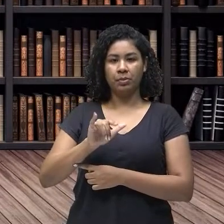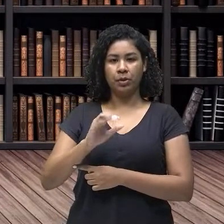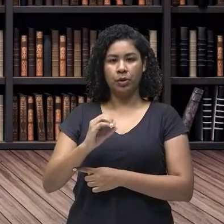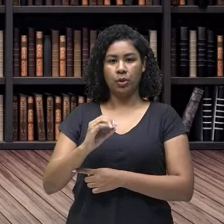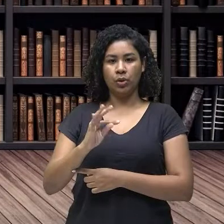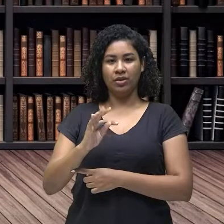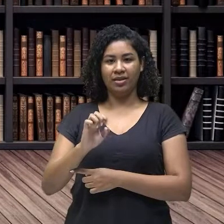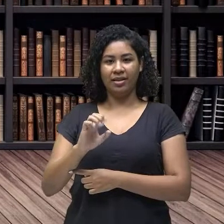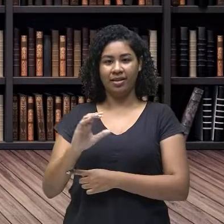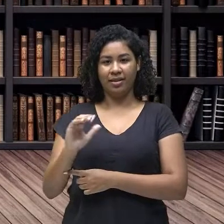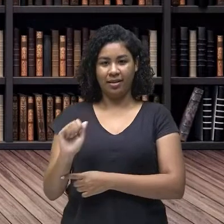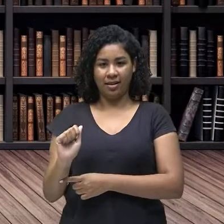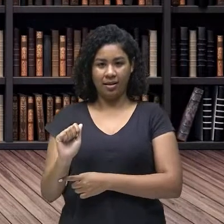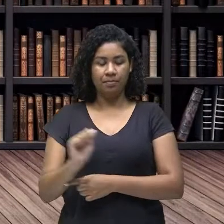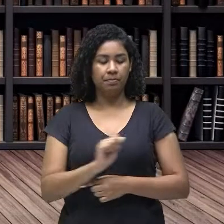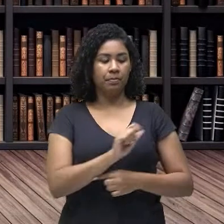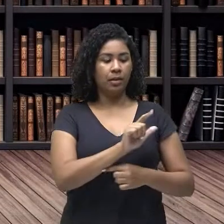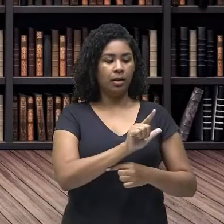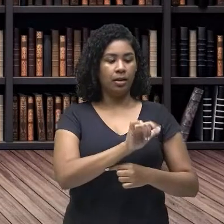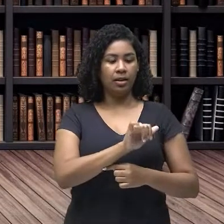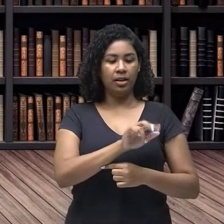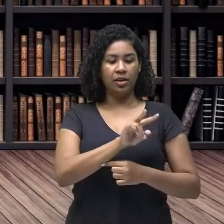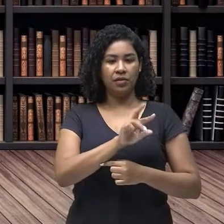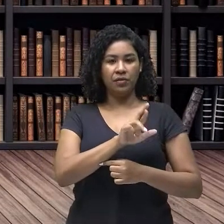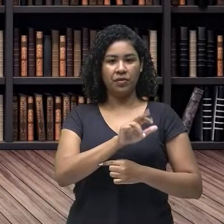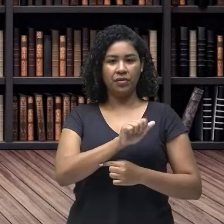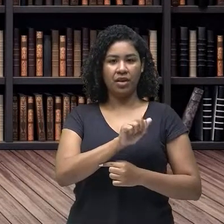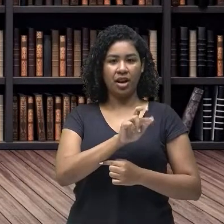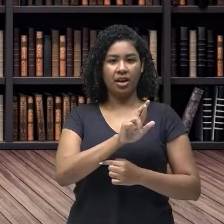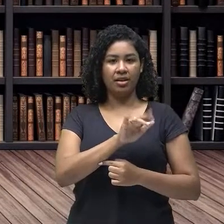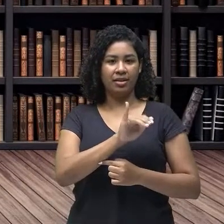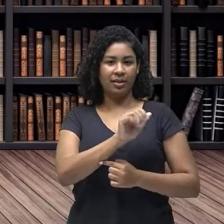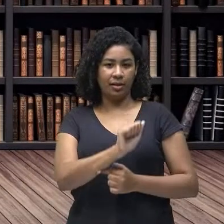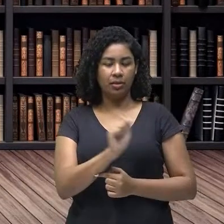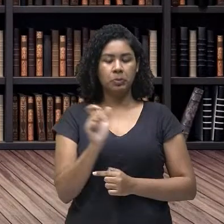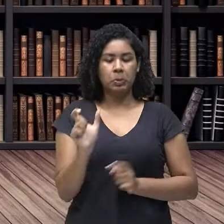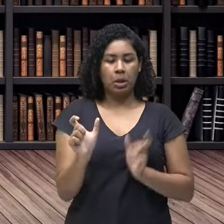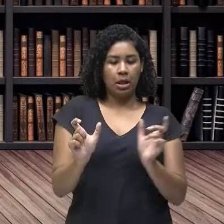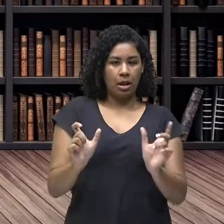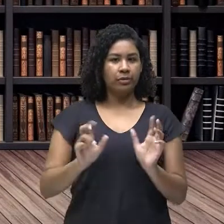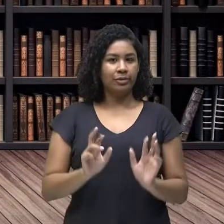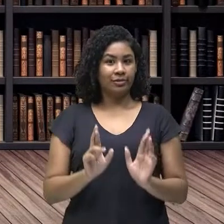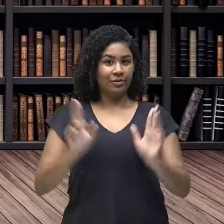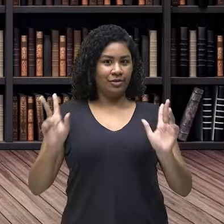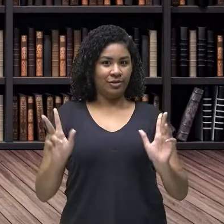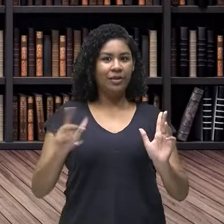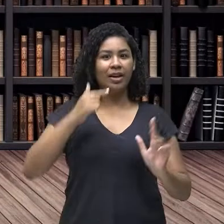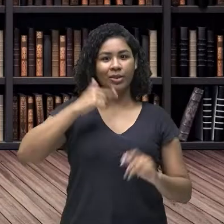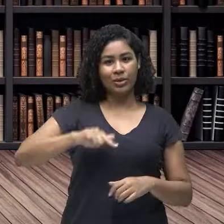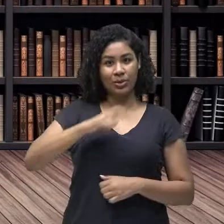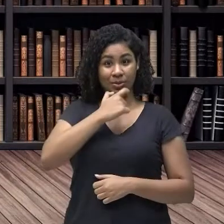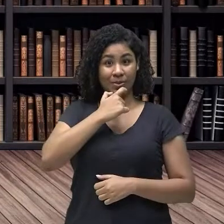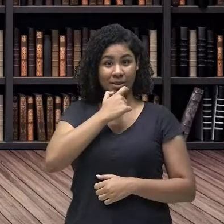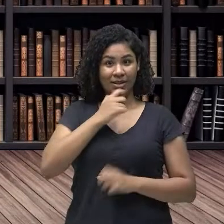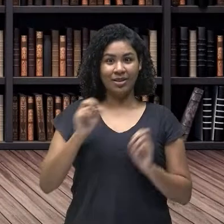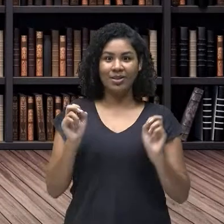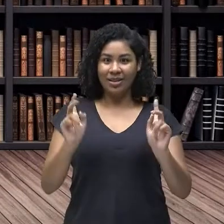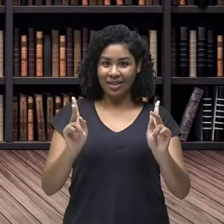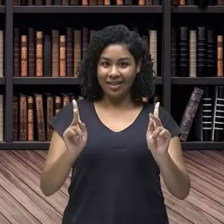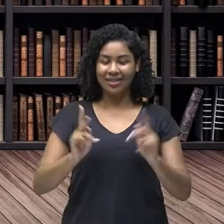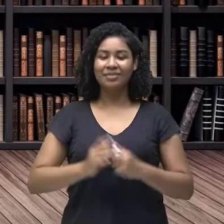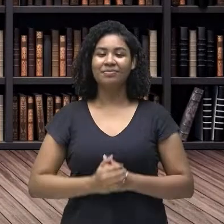falso cognato, os cognatos são uma técnica de leitura que podem me ajudar a entender melhor os textos,